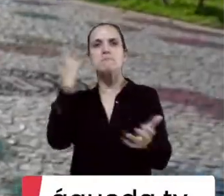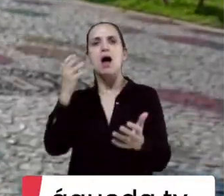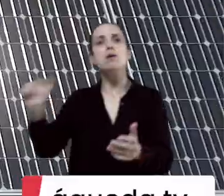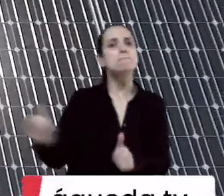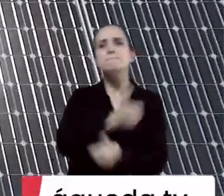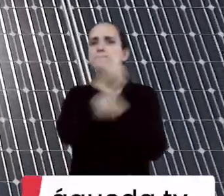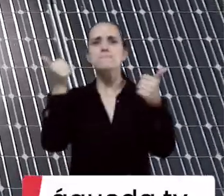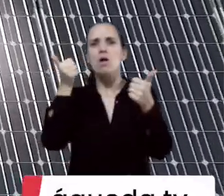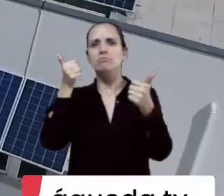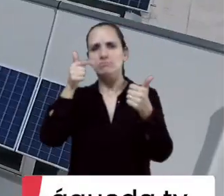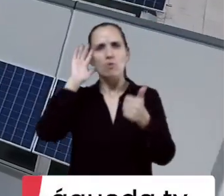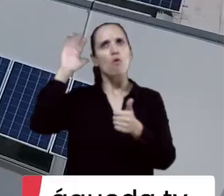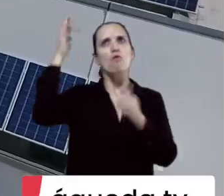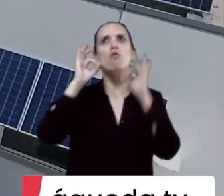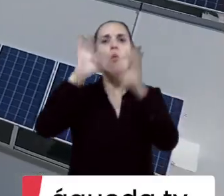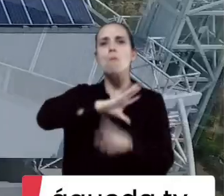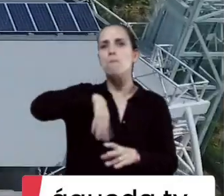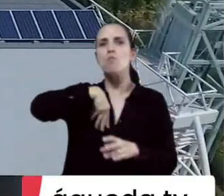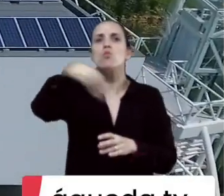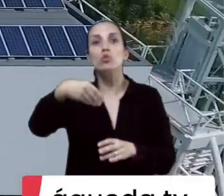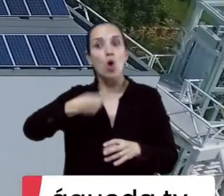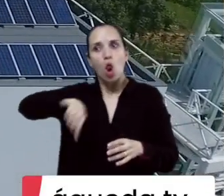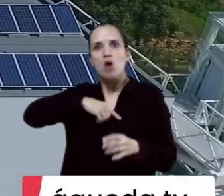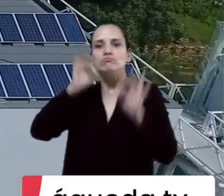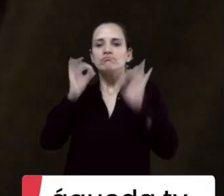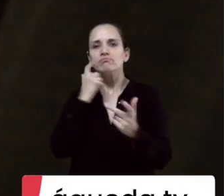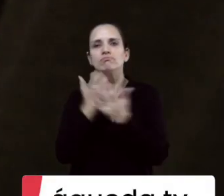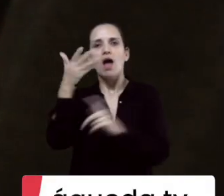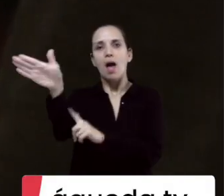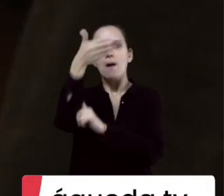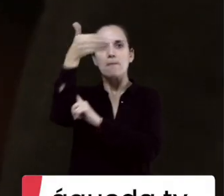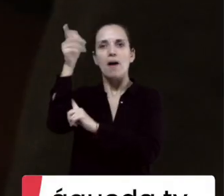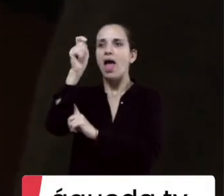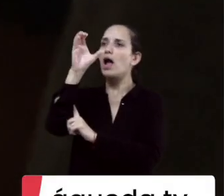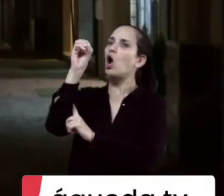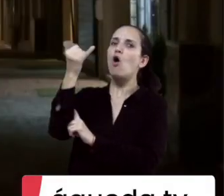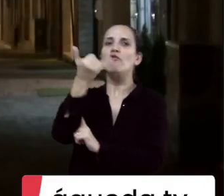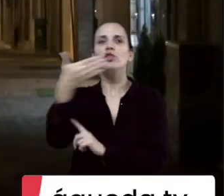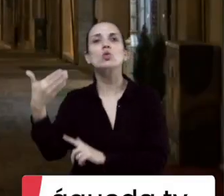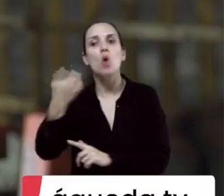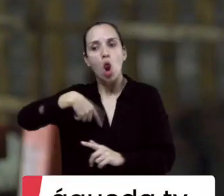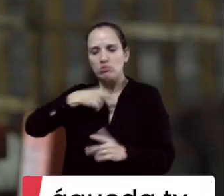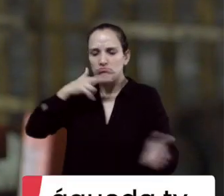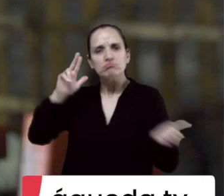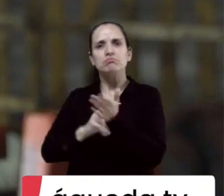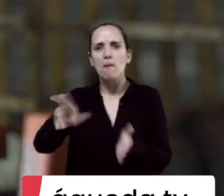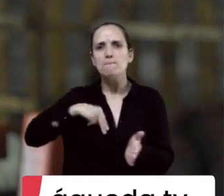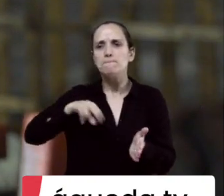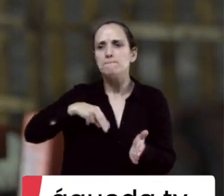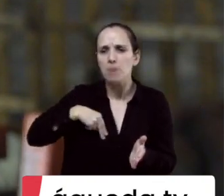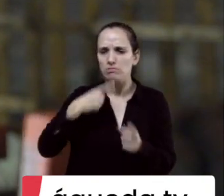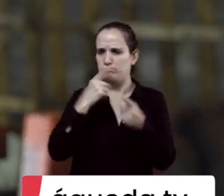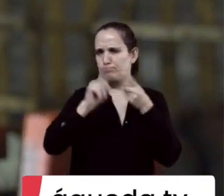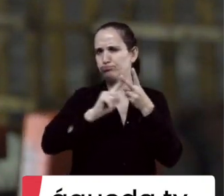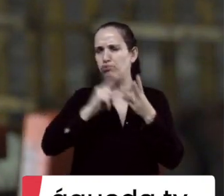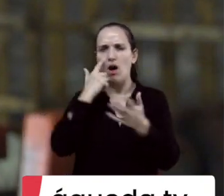dos melhores destinos sustentáveis do mundo. E fomos novamente distinguidos com a bandeira Eco 21. Somos detentores dos prémios Livecon,